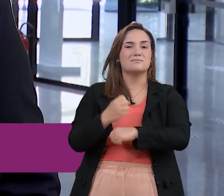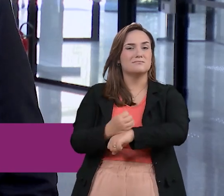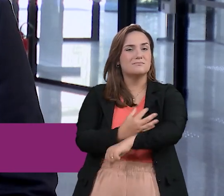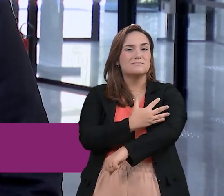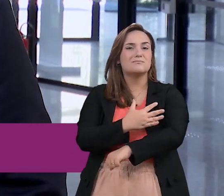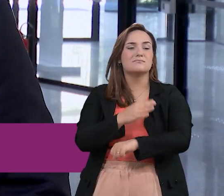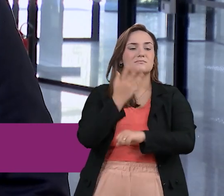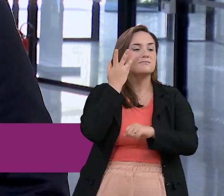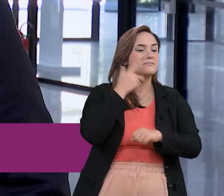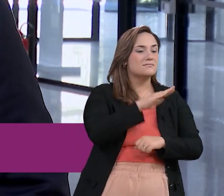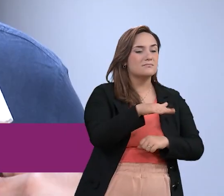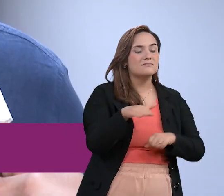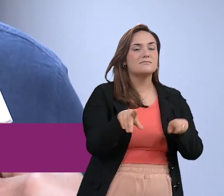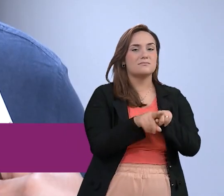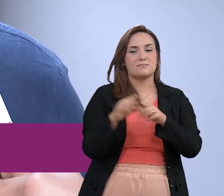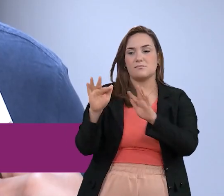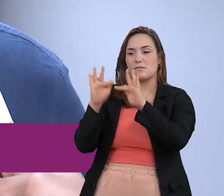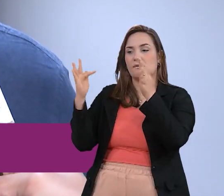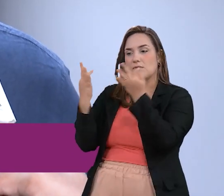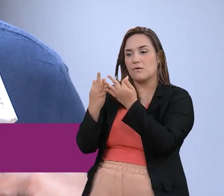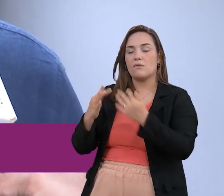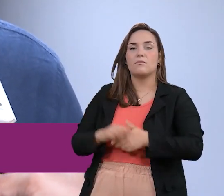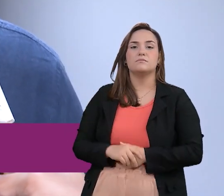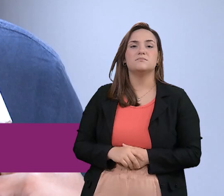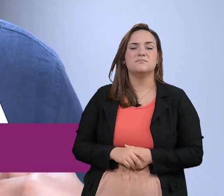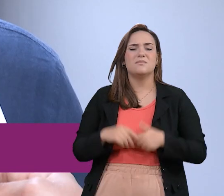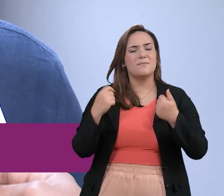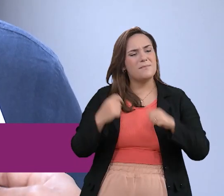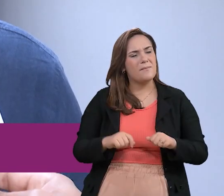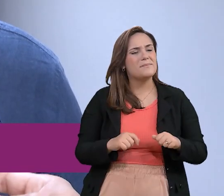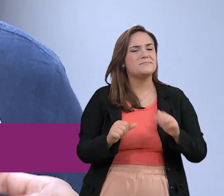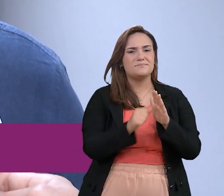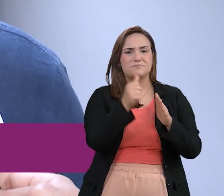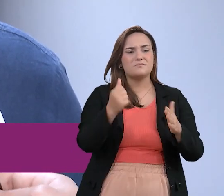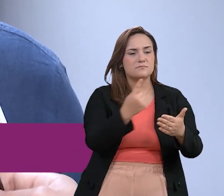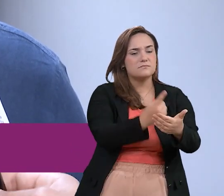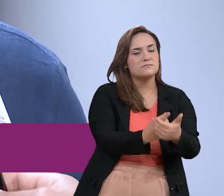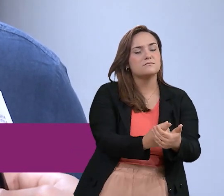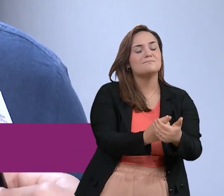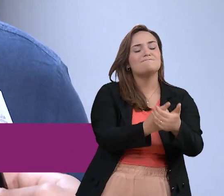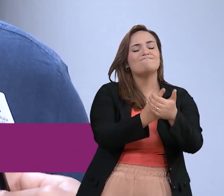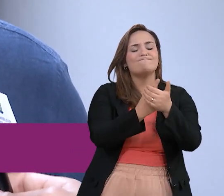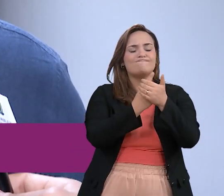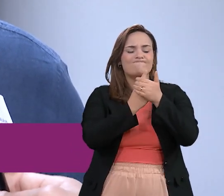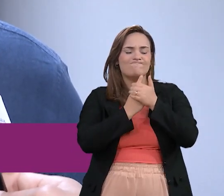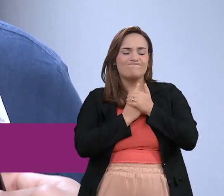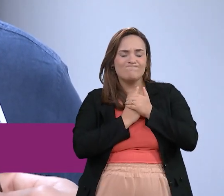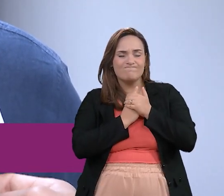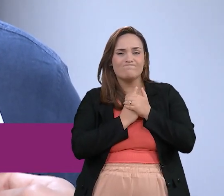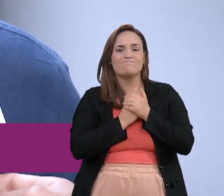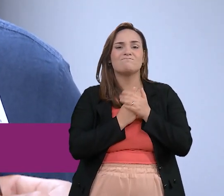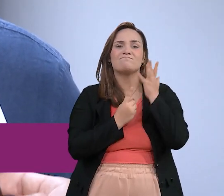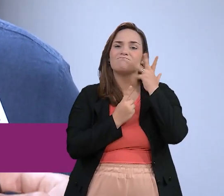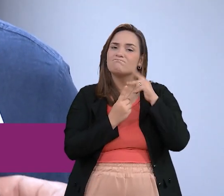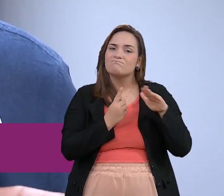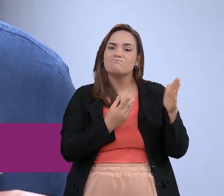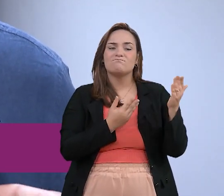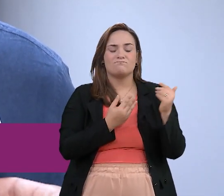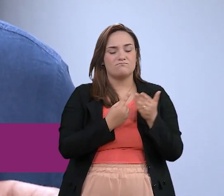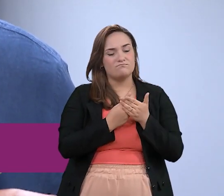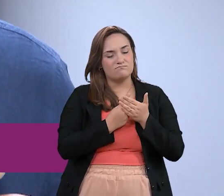para essas crianças e famílias importância é fazer esse acolhimento Inicial né deles né é um